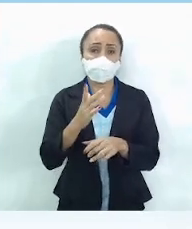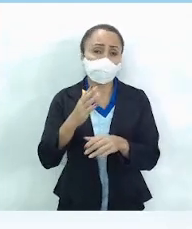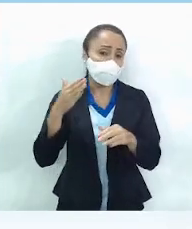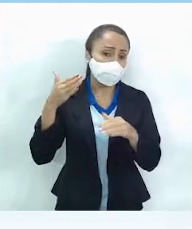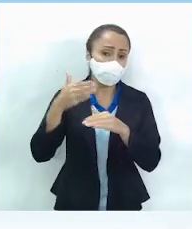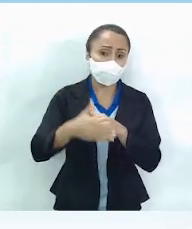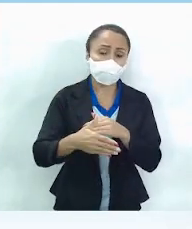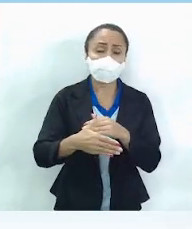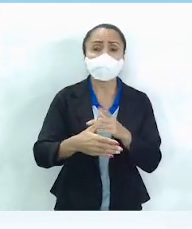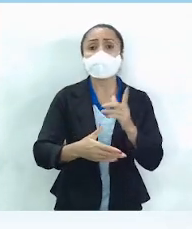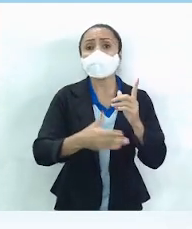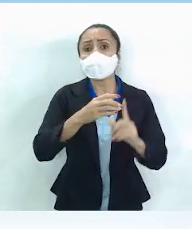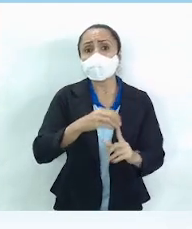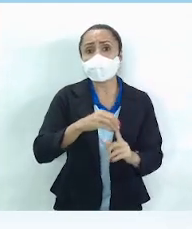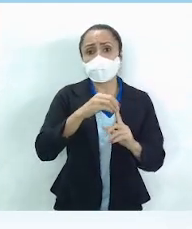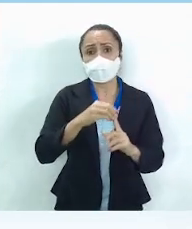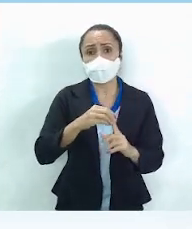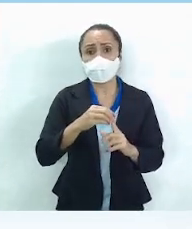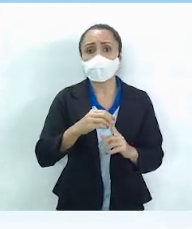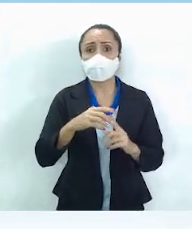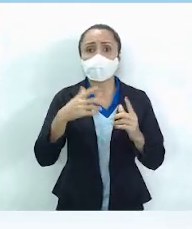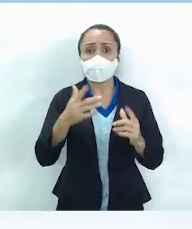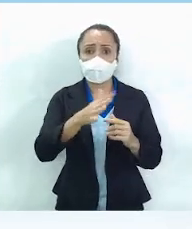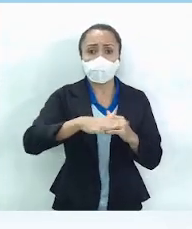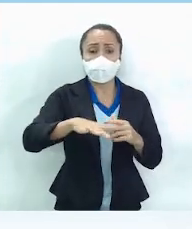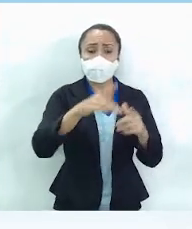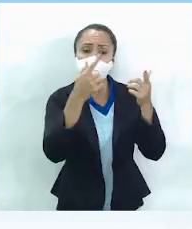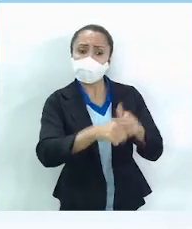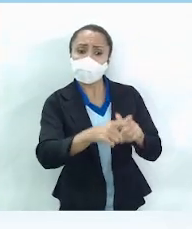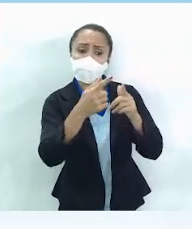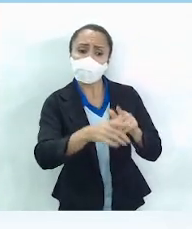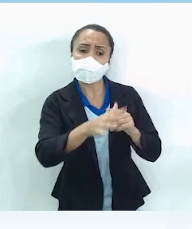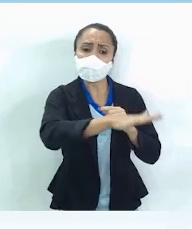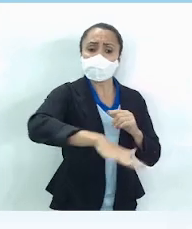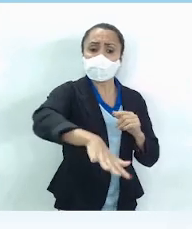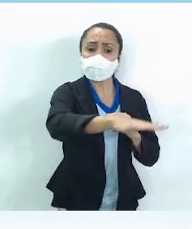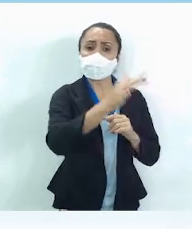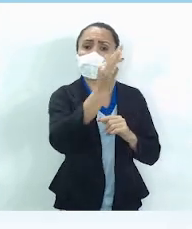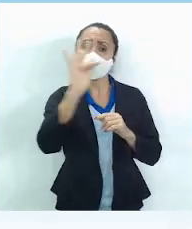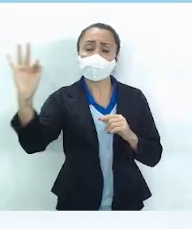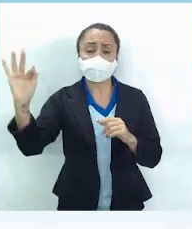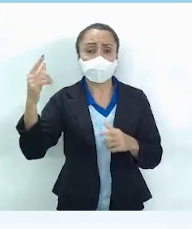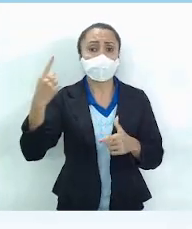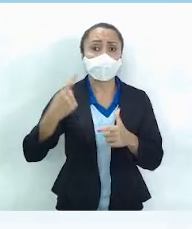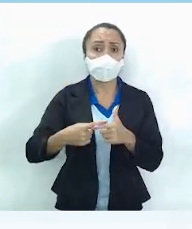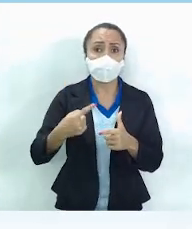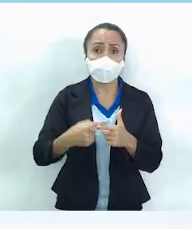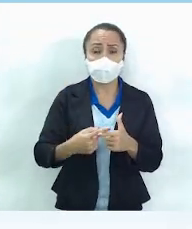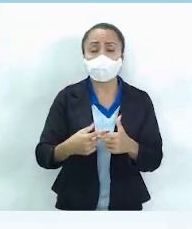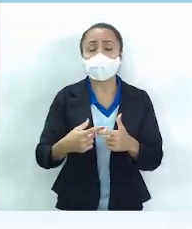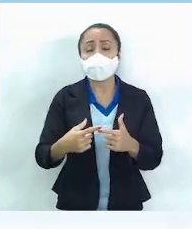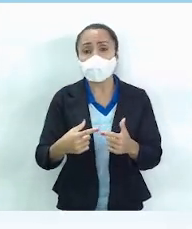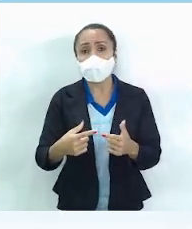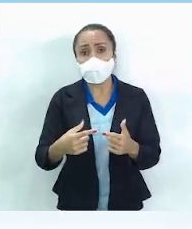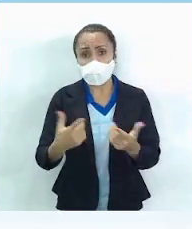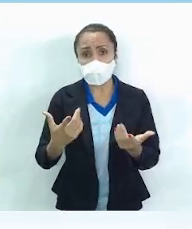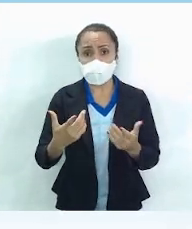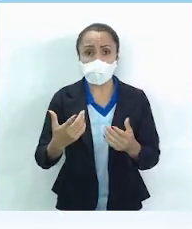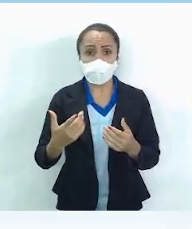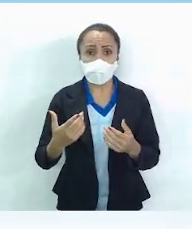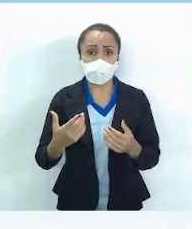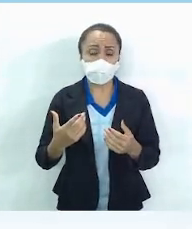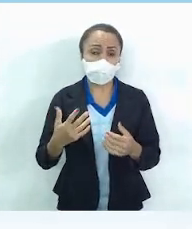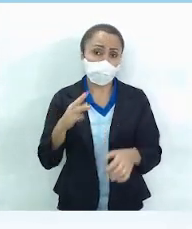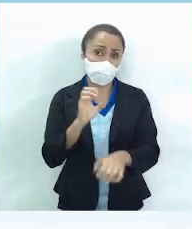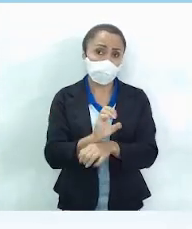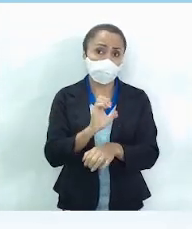principalmente fazendo atentados na França? Porque a França é um dos estados que mais